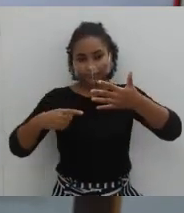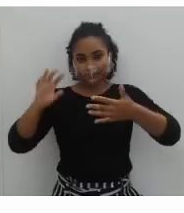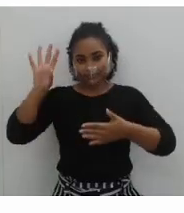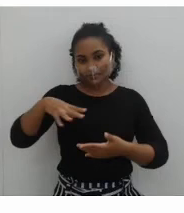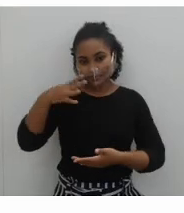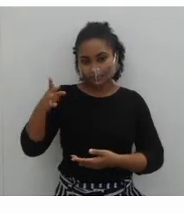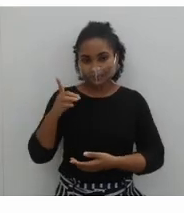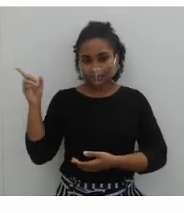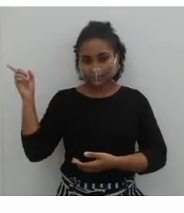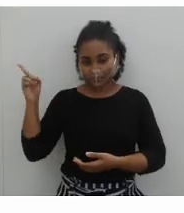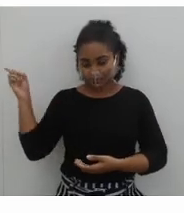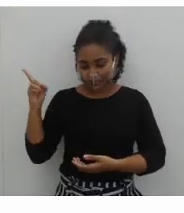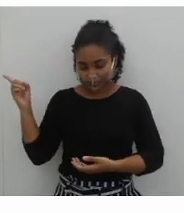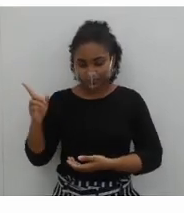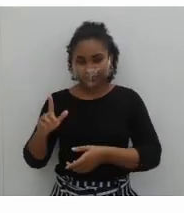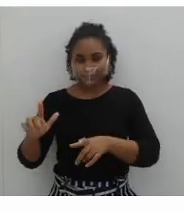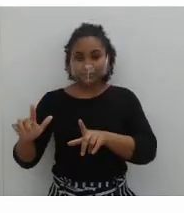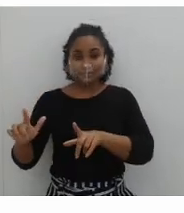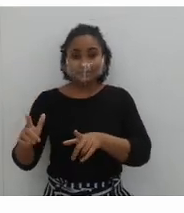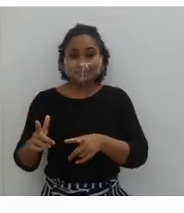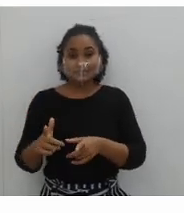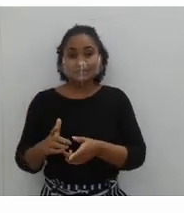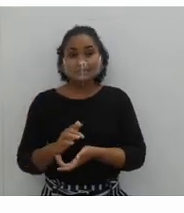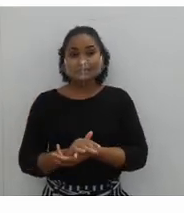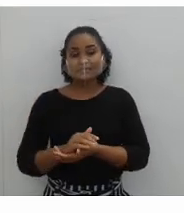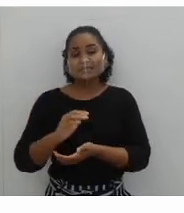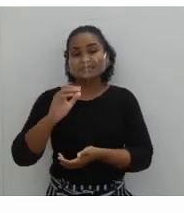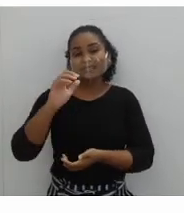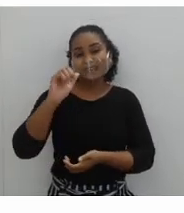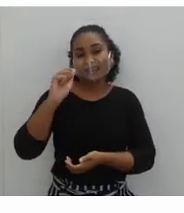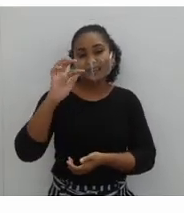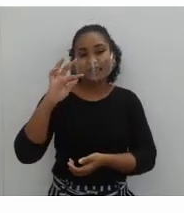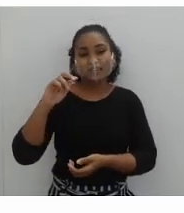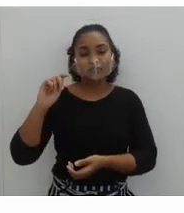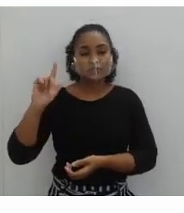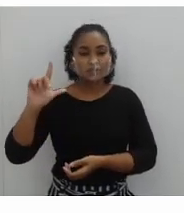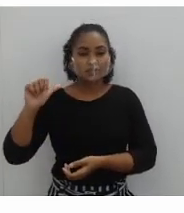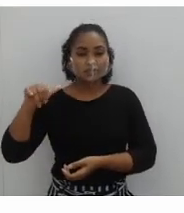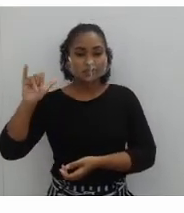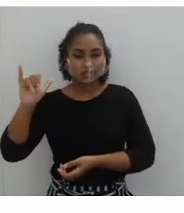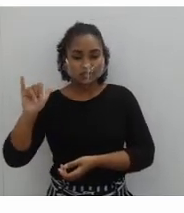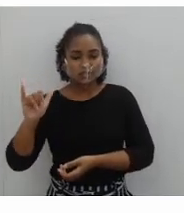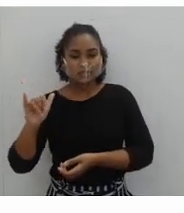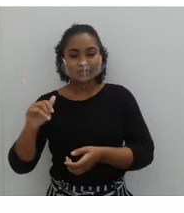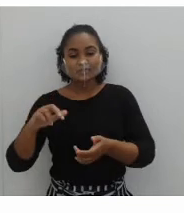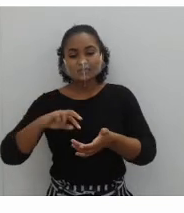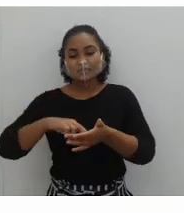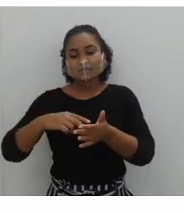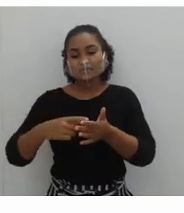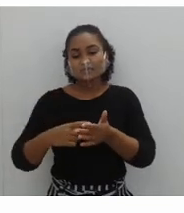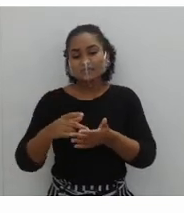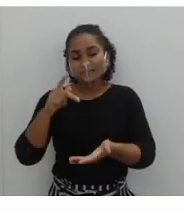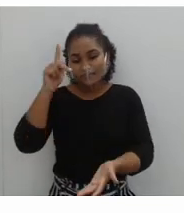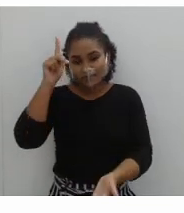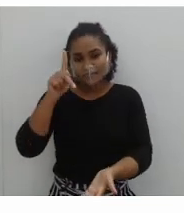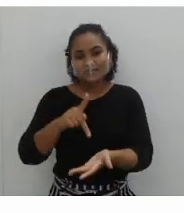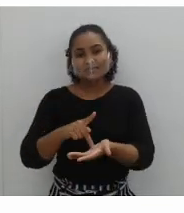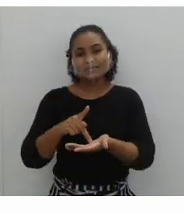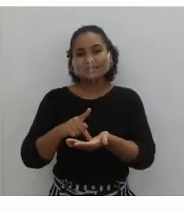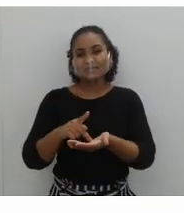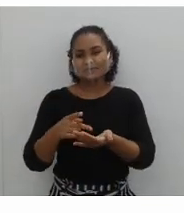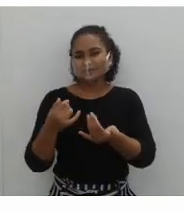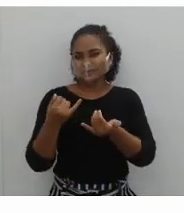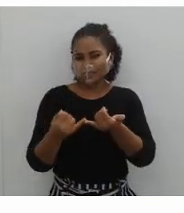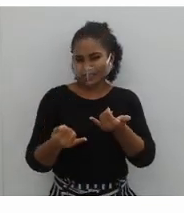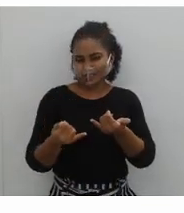exemplo, actually significa na verdade, né? E a gente acha que parece com